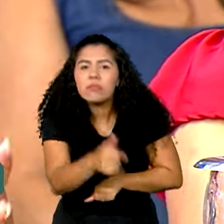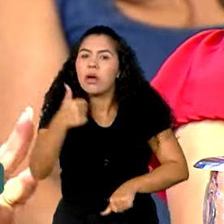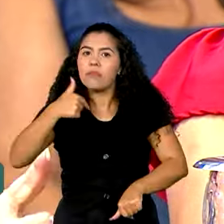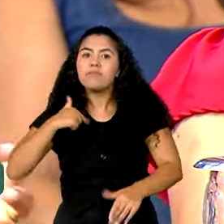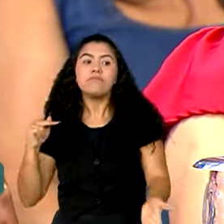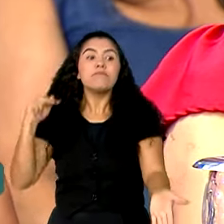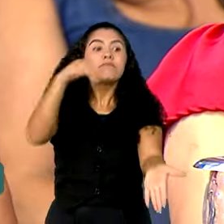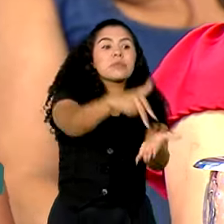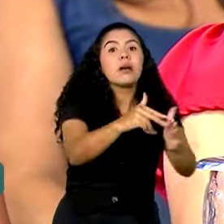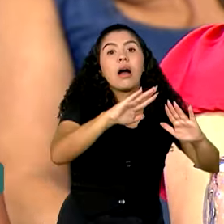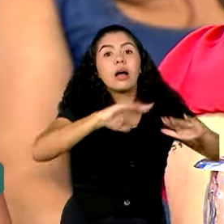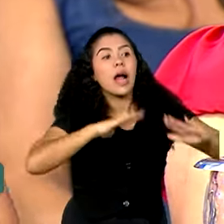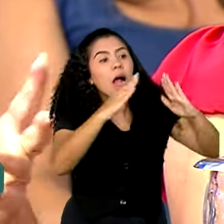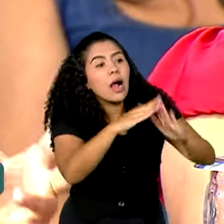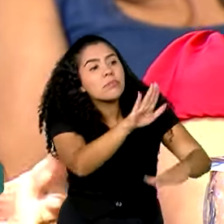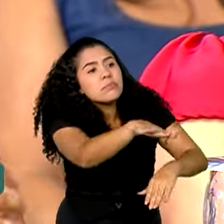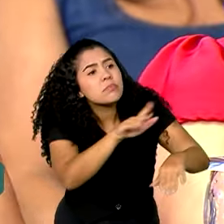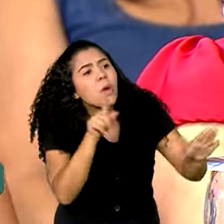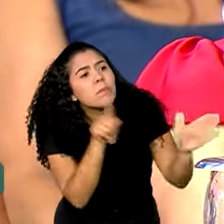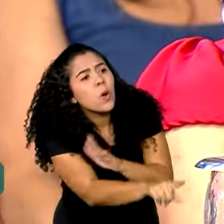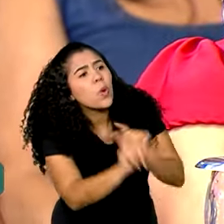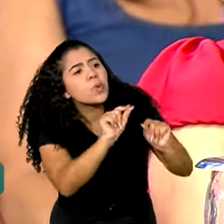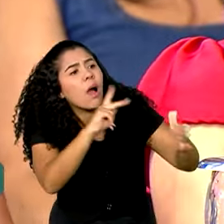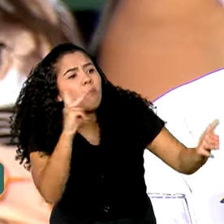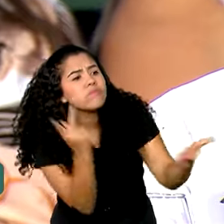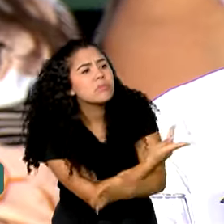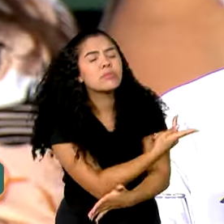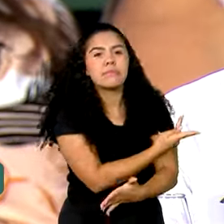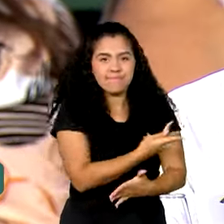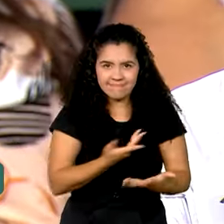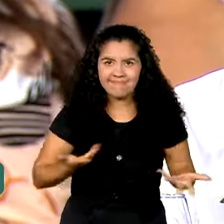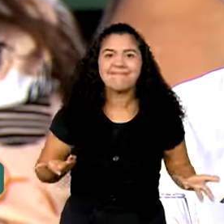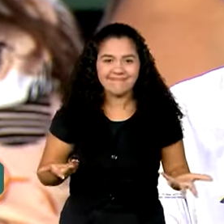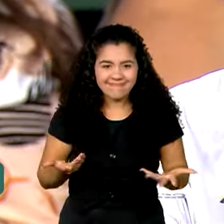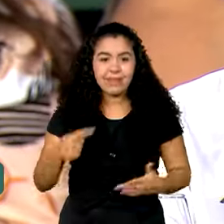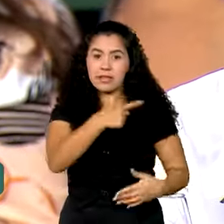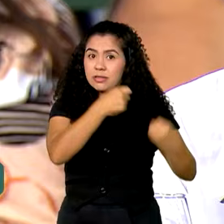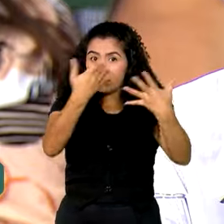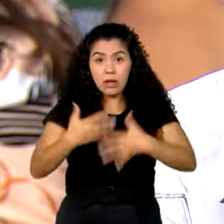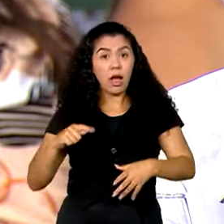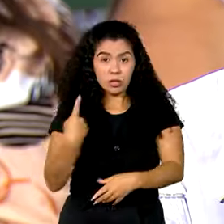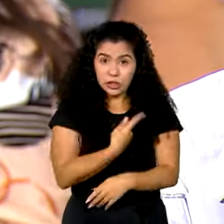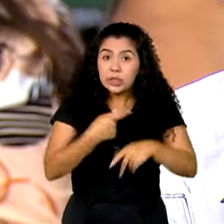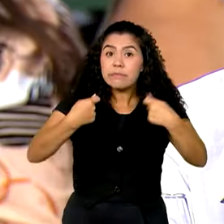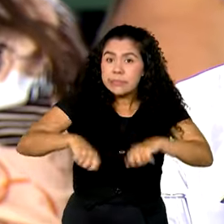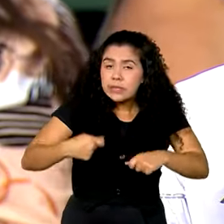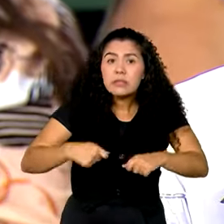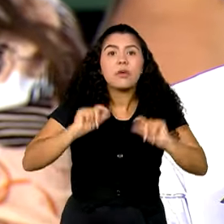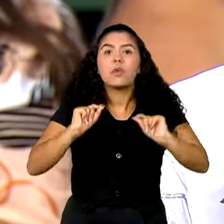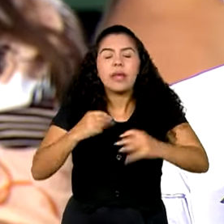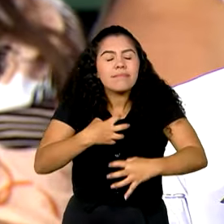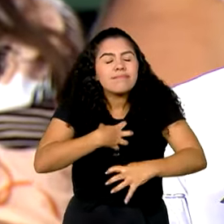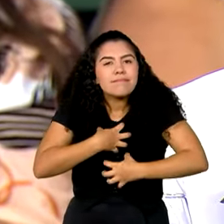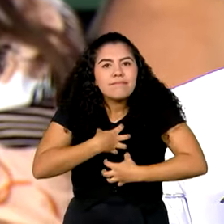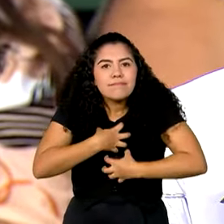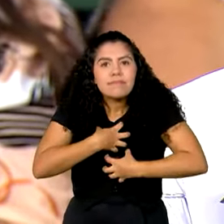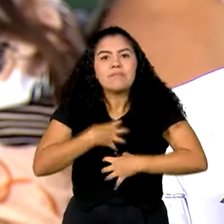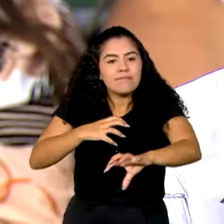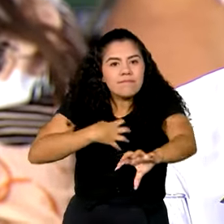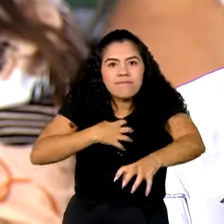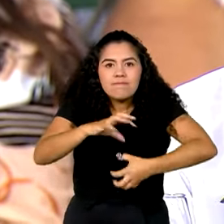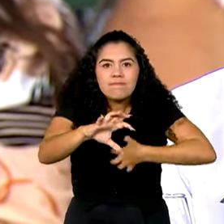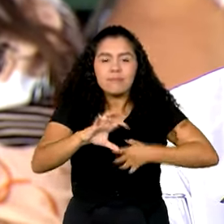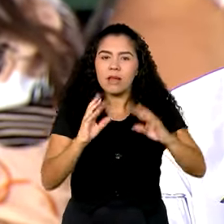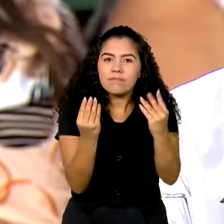casa, converso com a família, faço a busca ativa. Temos que trabalhar de forma humanizada. É um sentimento que